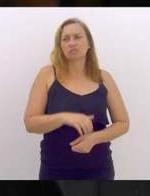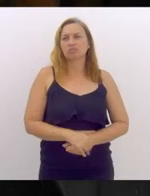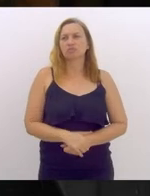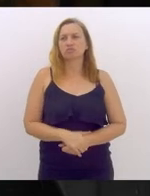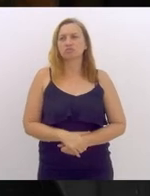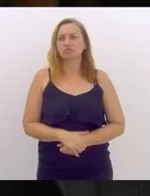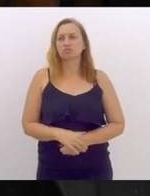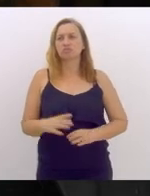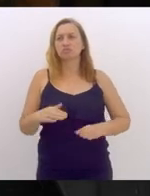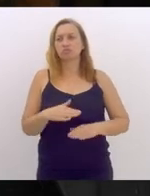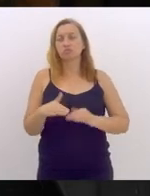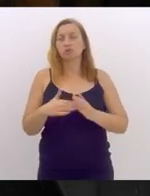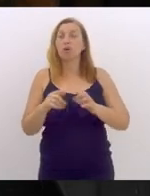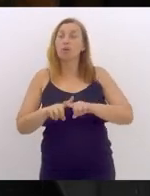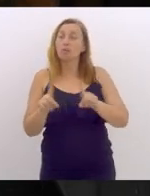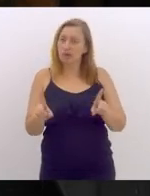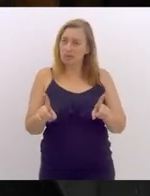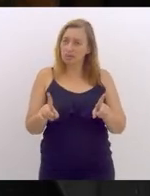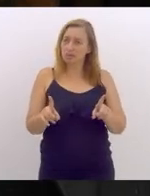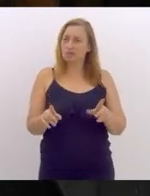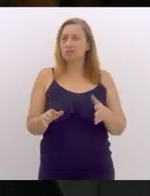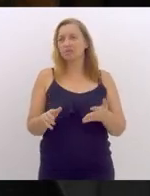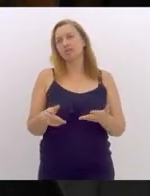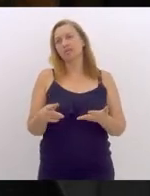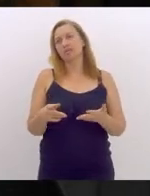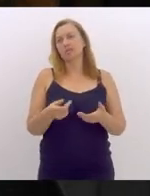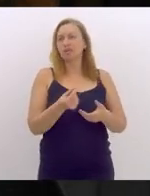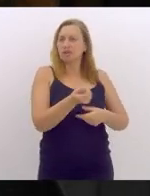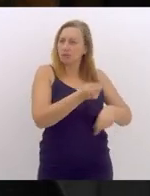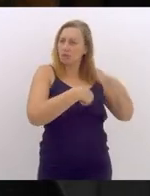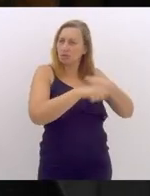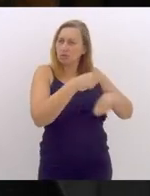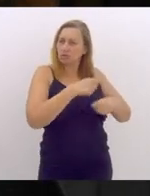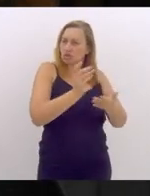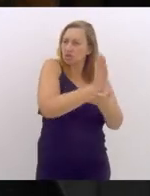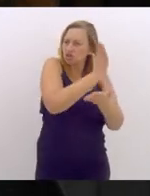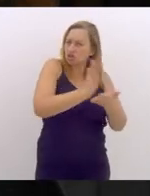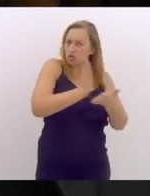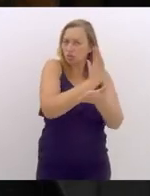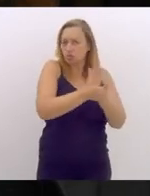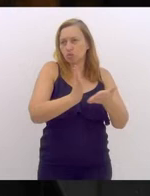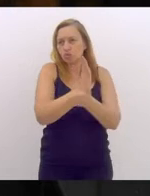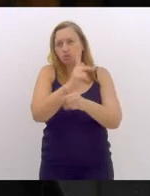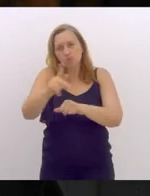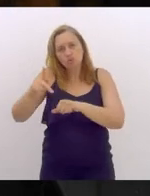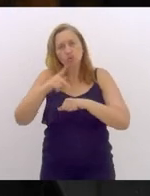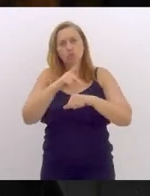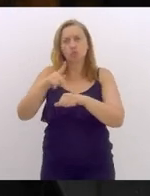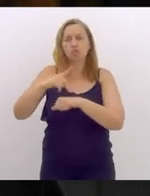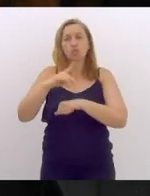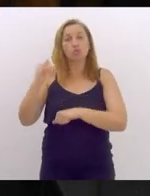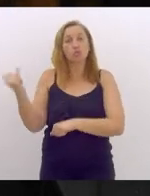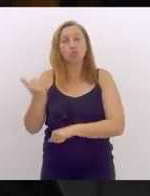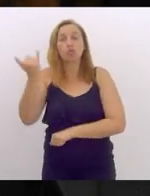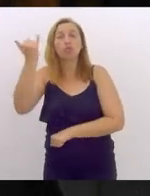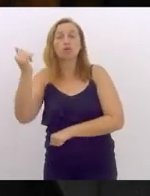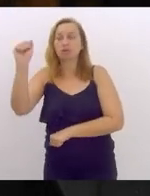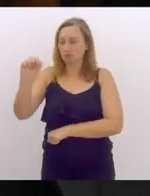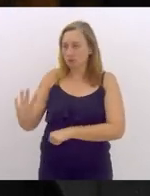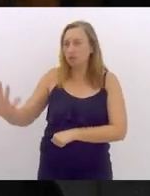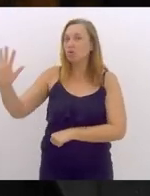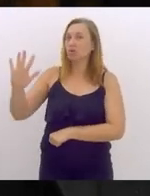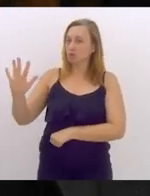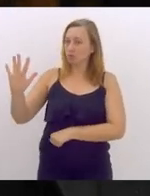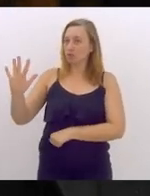como um todo mas se tem aqui a economia de alguns países importantes da Europa